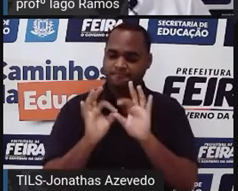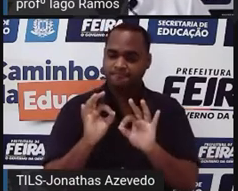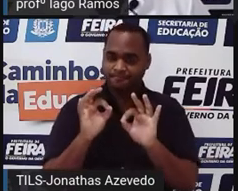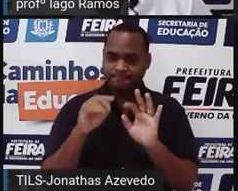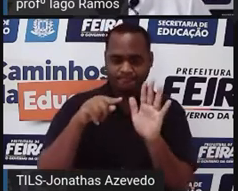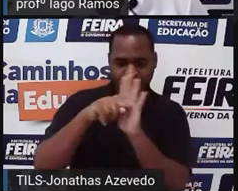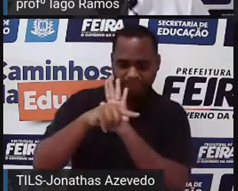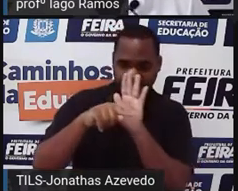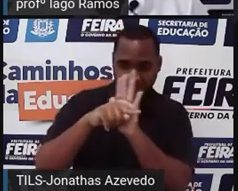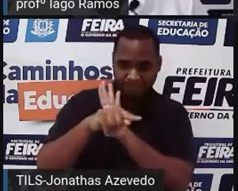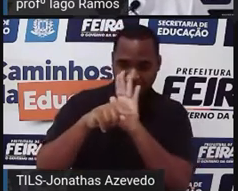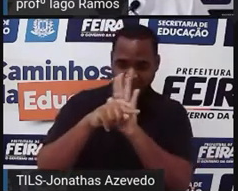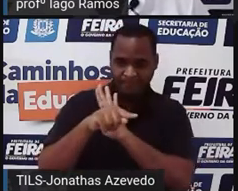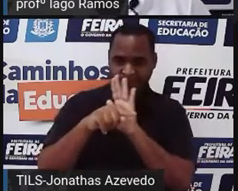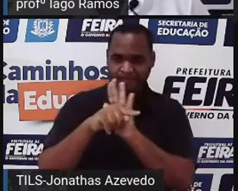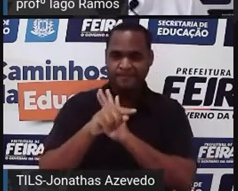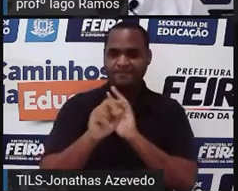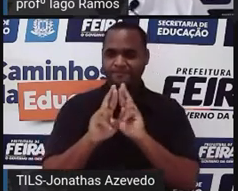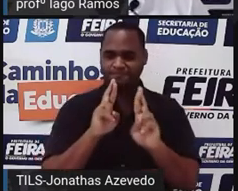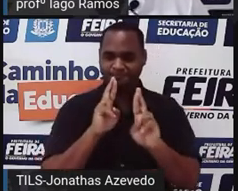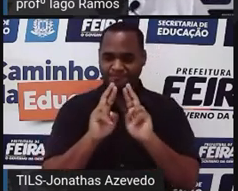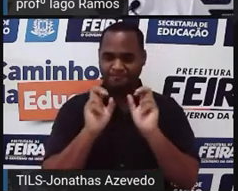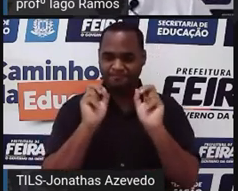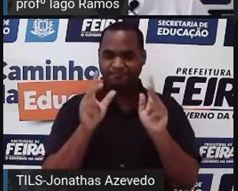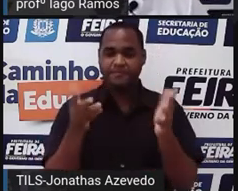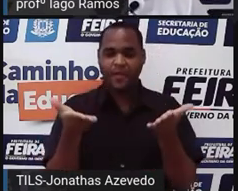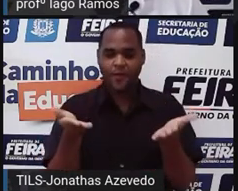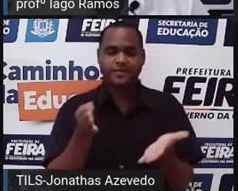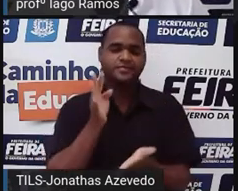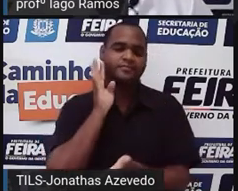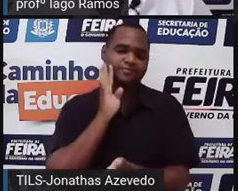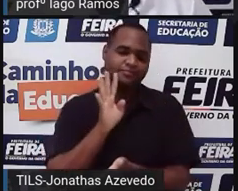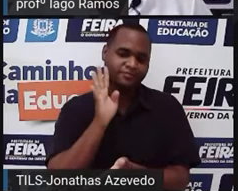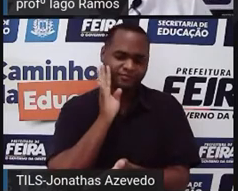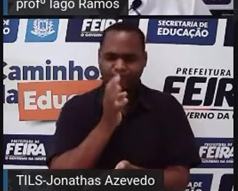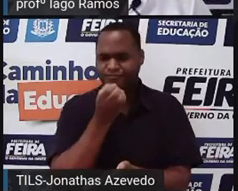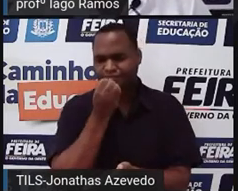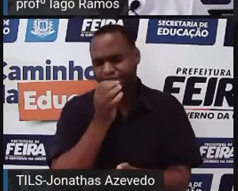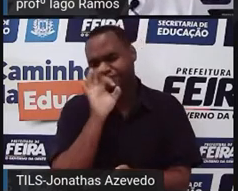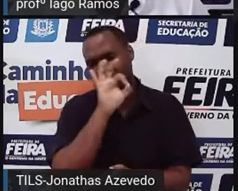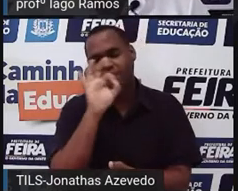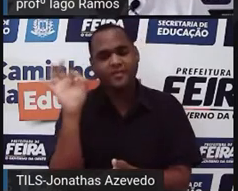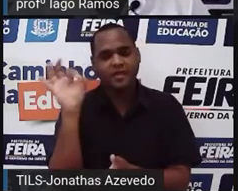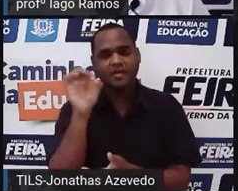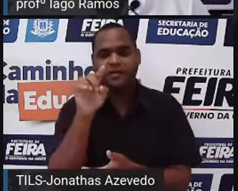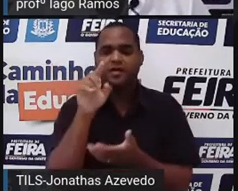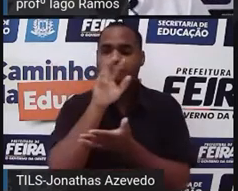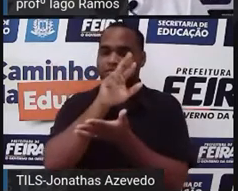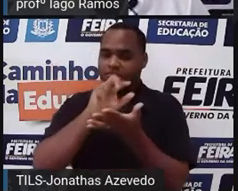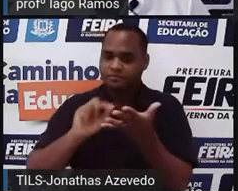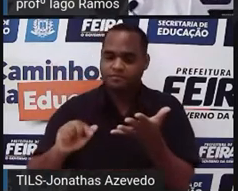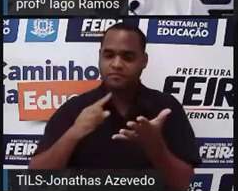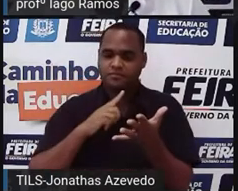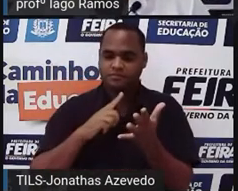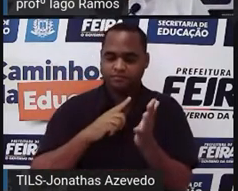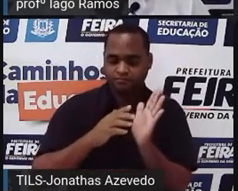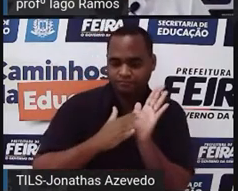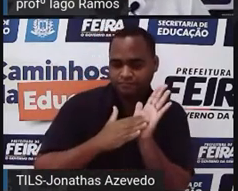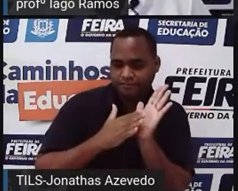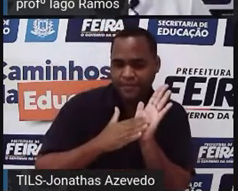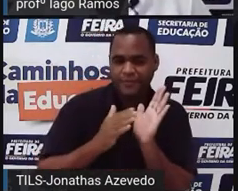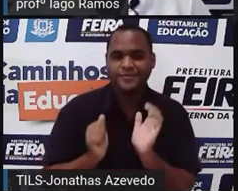tá? Então, nesse momento, é legal, é bacana você ter alguns materiais em mãos, como seu